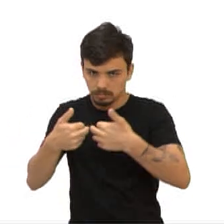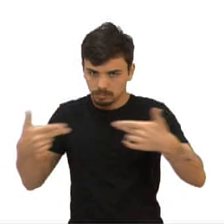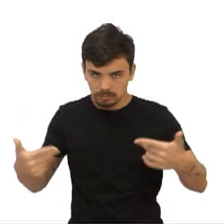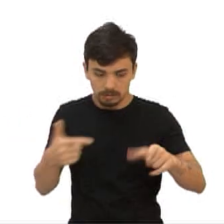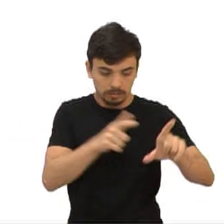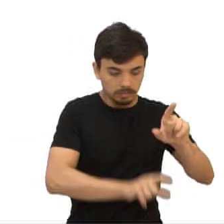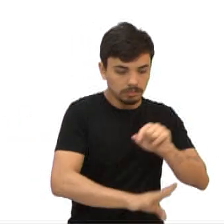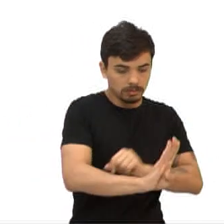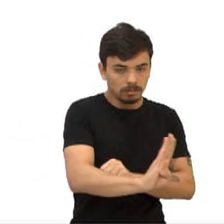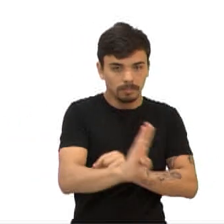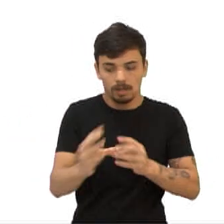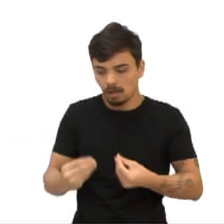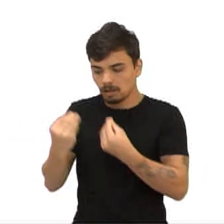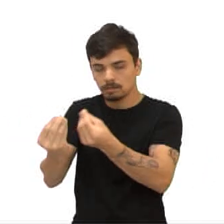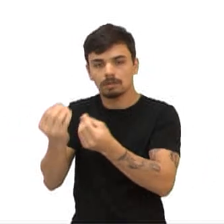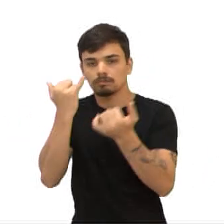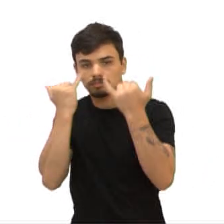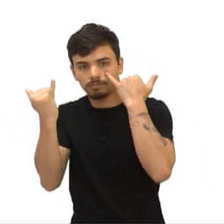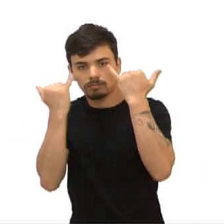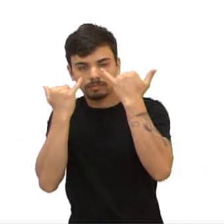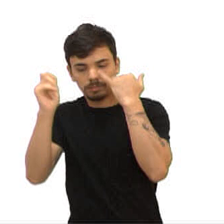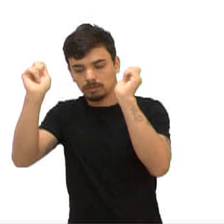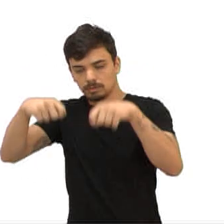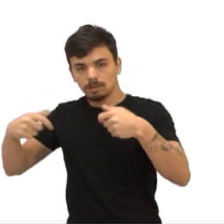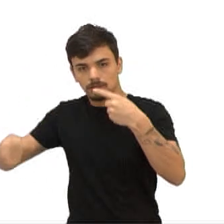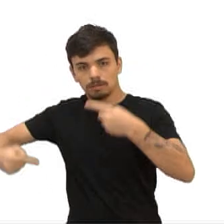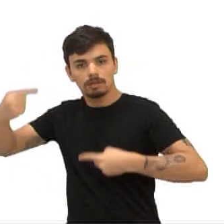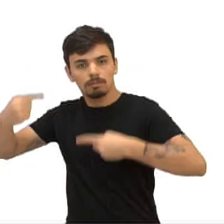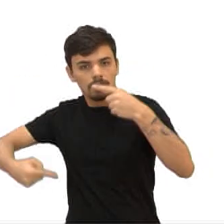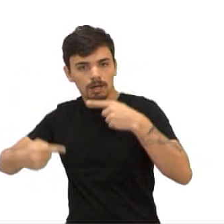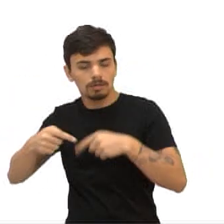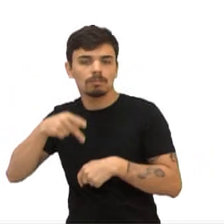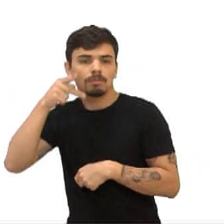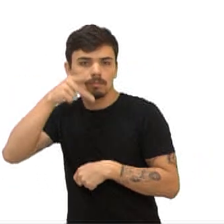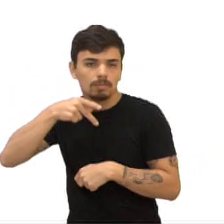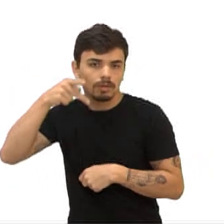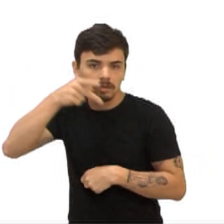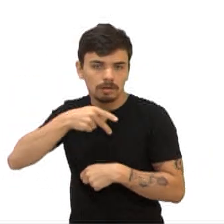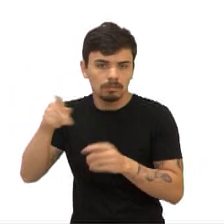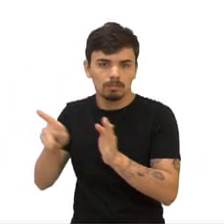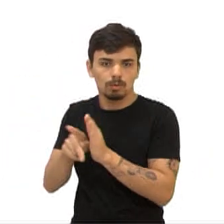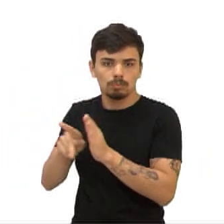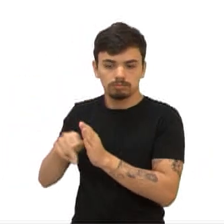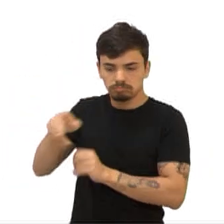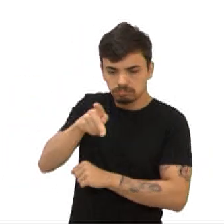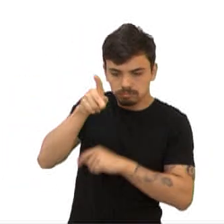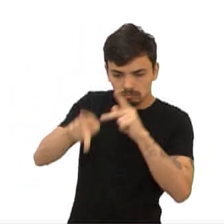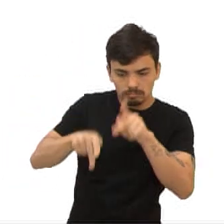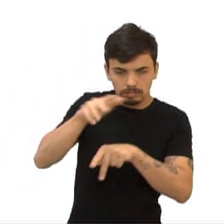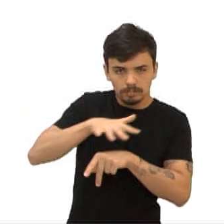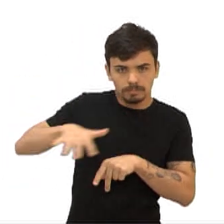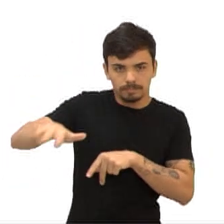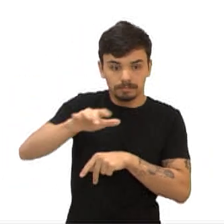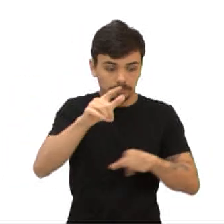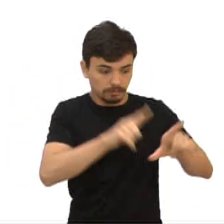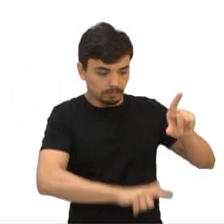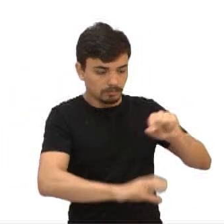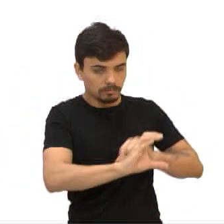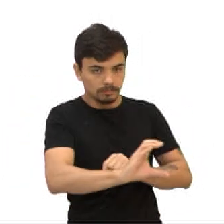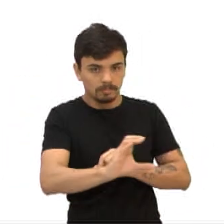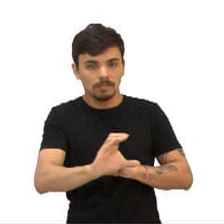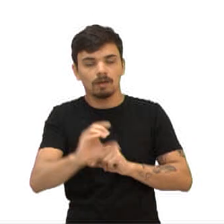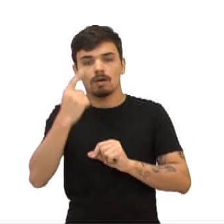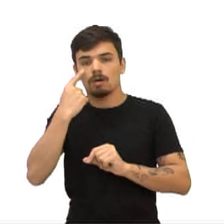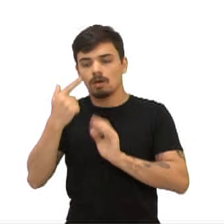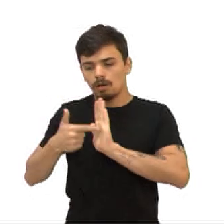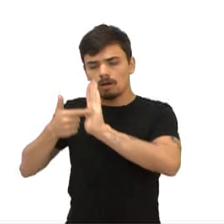Fornecerem informações que fomentam o debate político na esfera pública. C, apresentarem aos cidadãos a